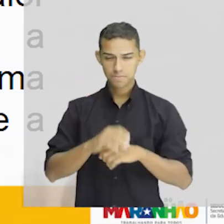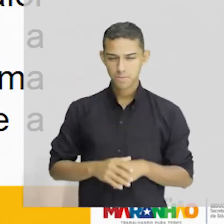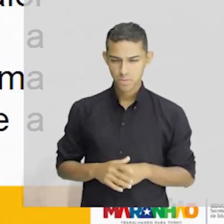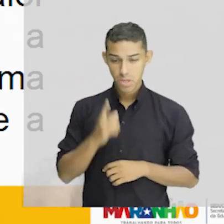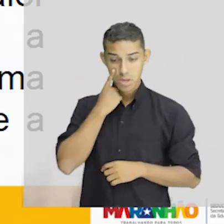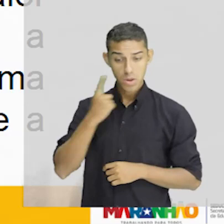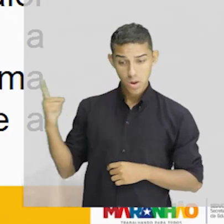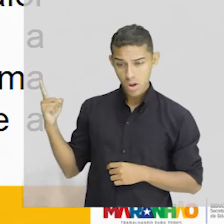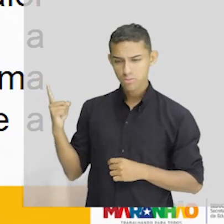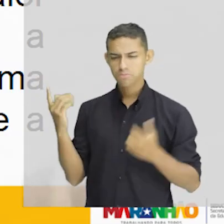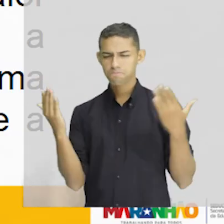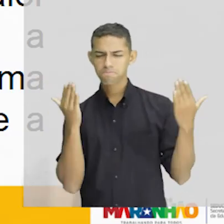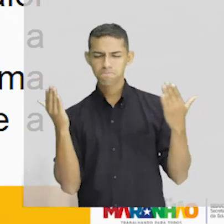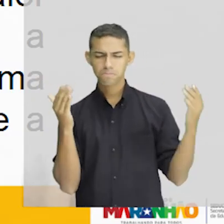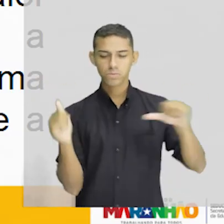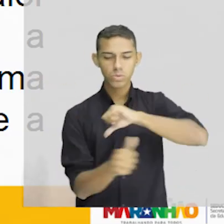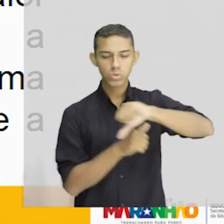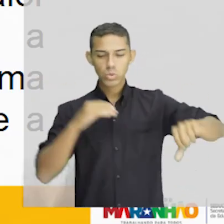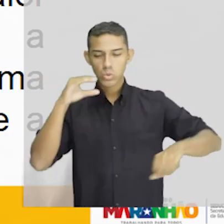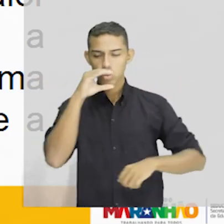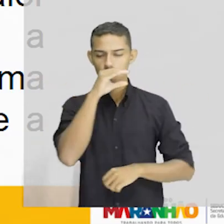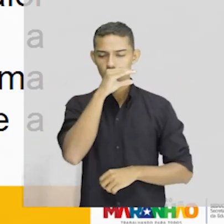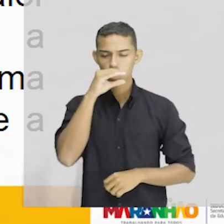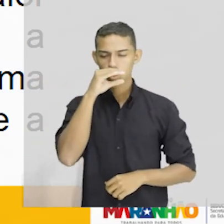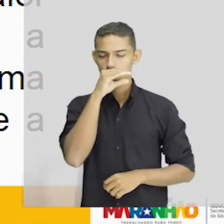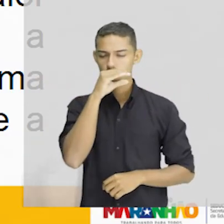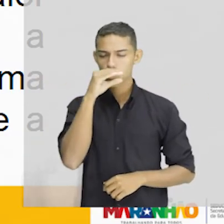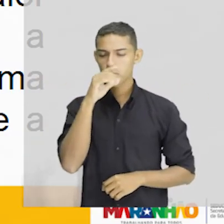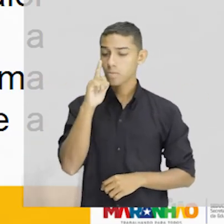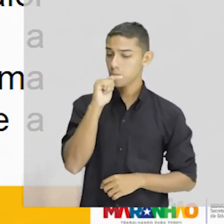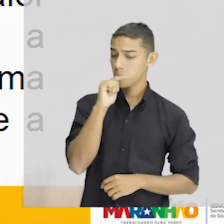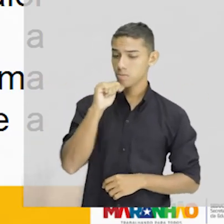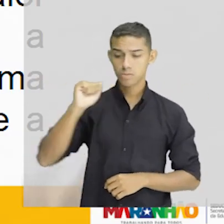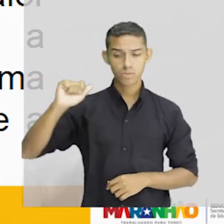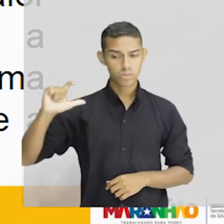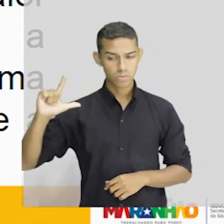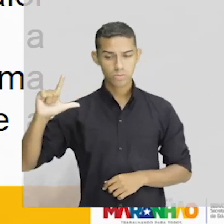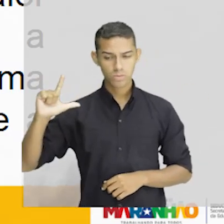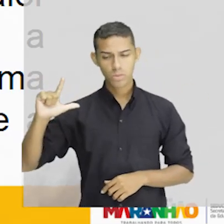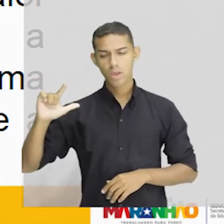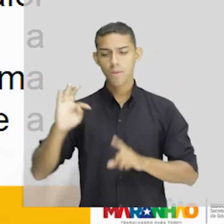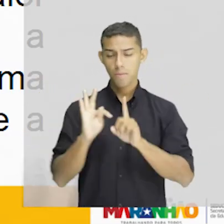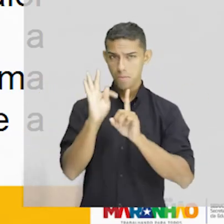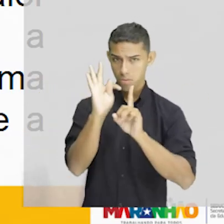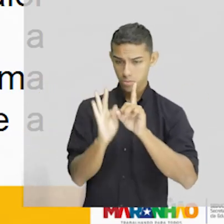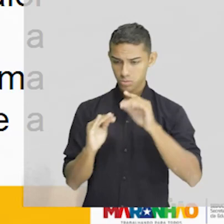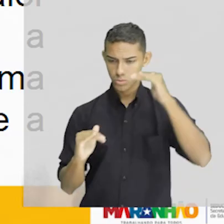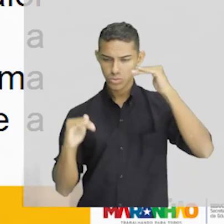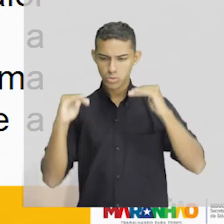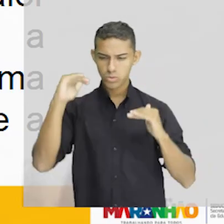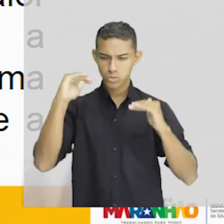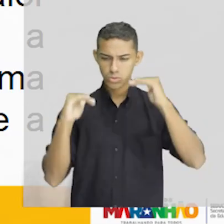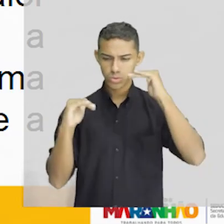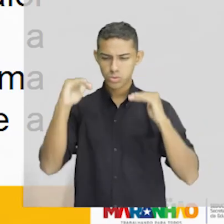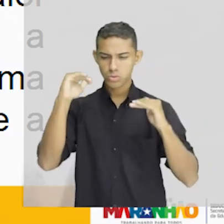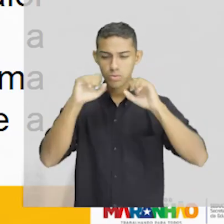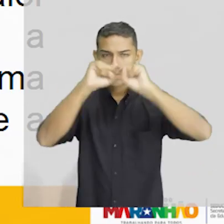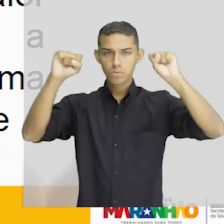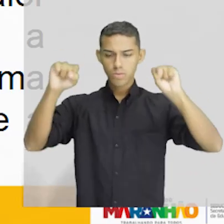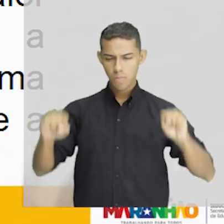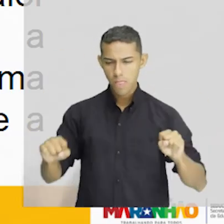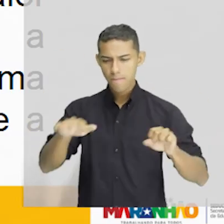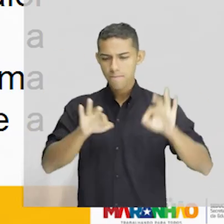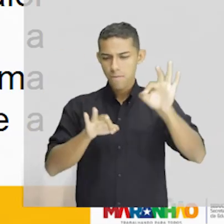o alumínio determine a temperatura de equilíbrio do sistema formado pela água e pelo metal